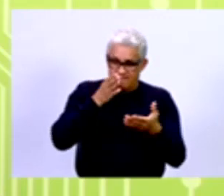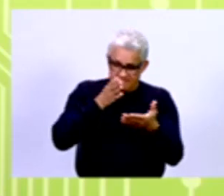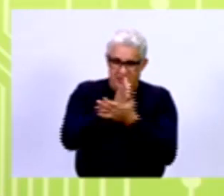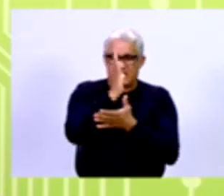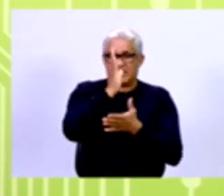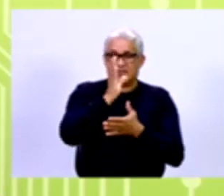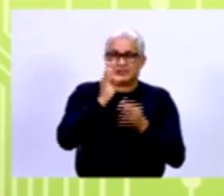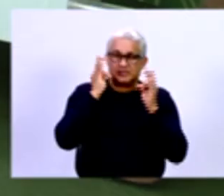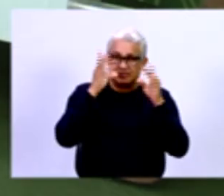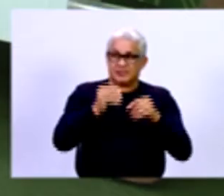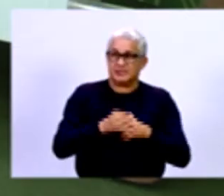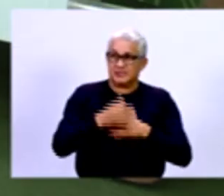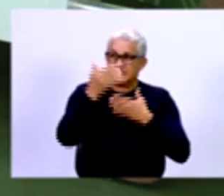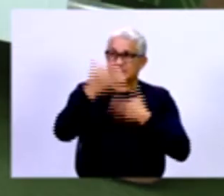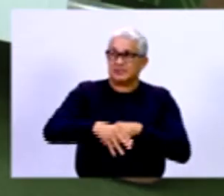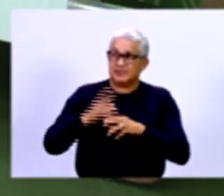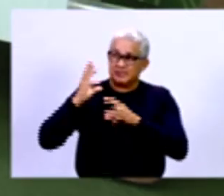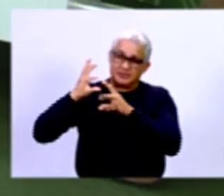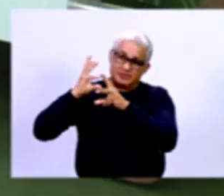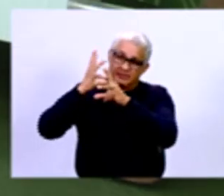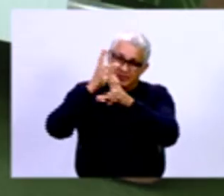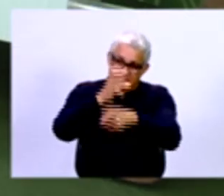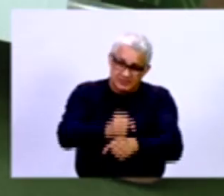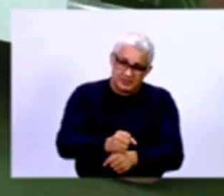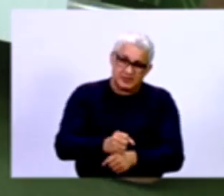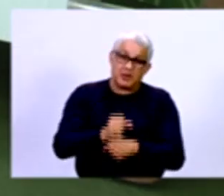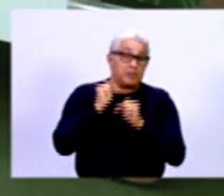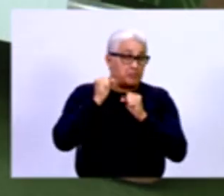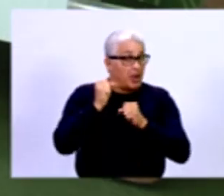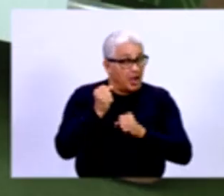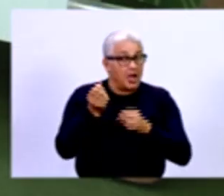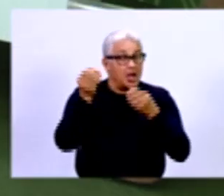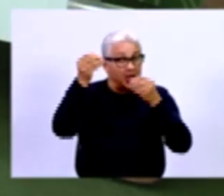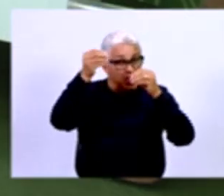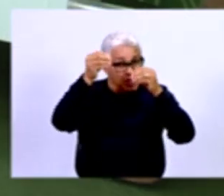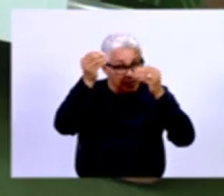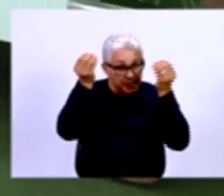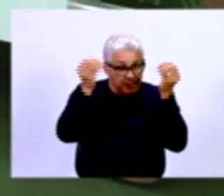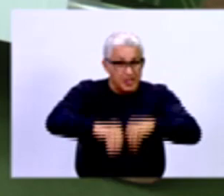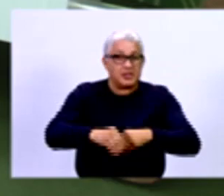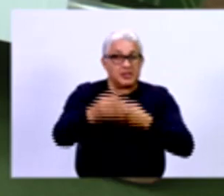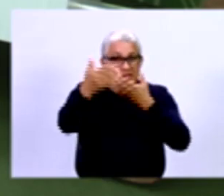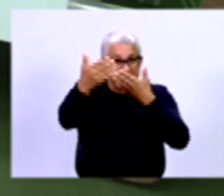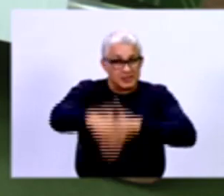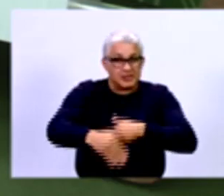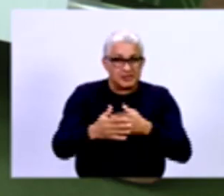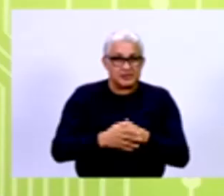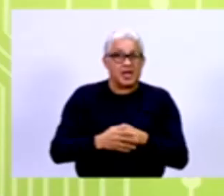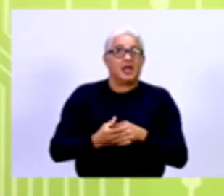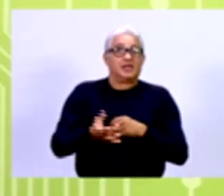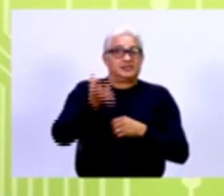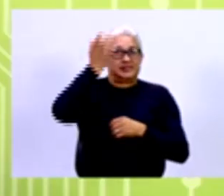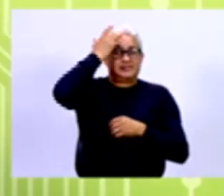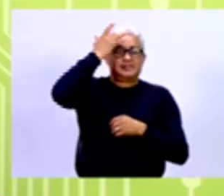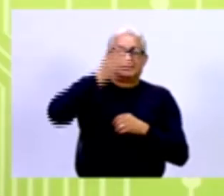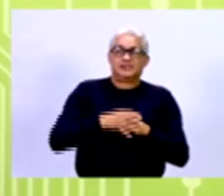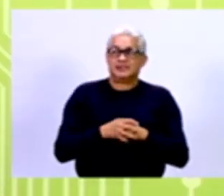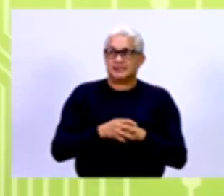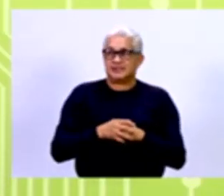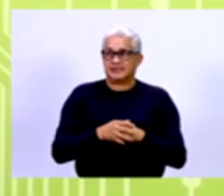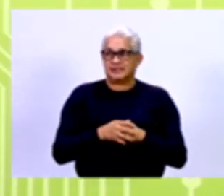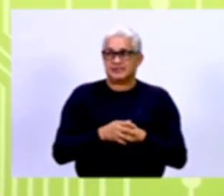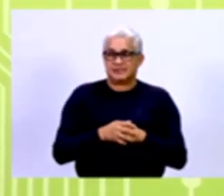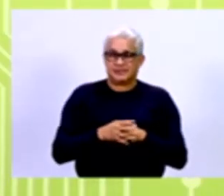acertar toda a prova. Na revisão, a gente vai dizer, isso pode cair, aí você bata um asterisco ali e guarda aquilo. Então,